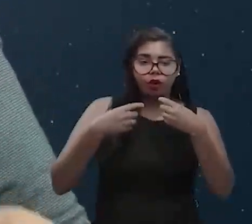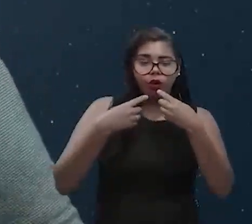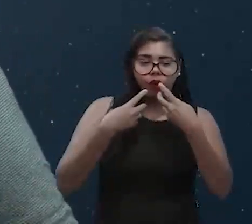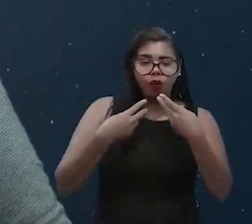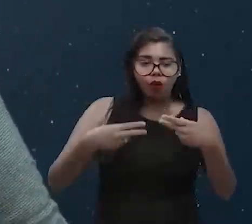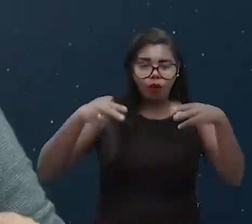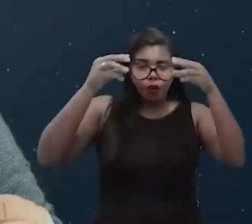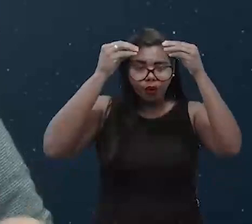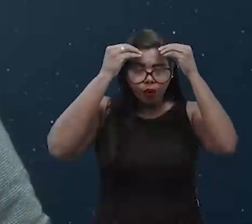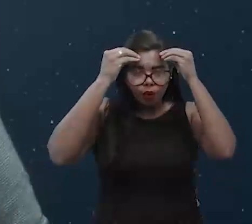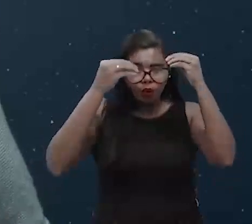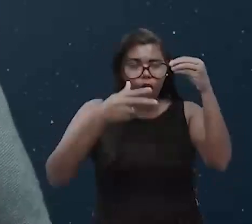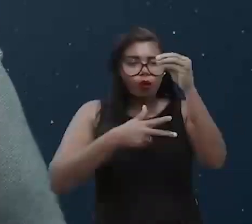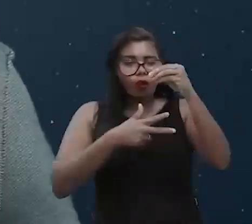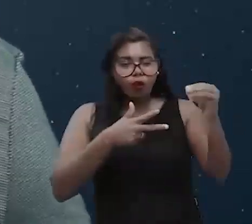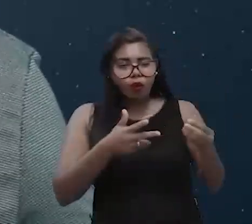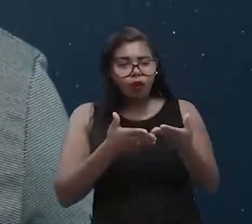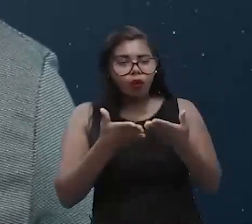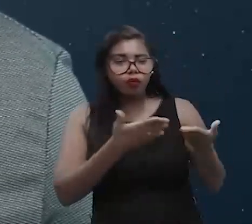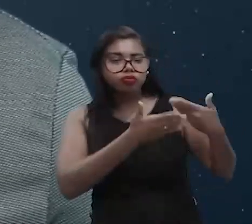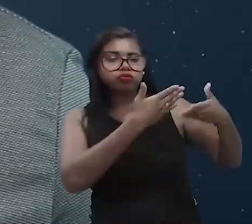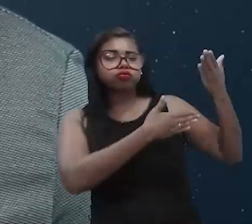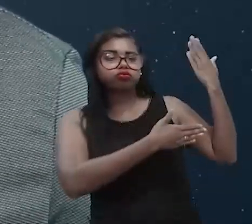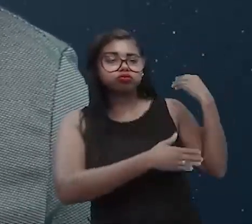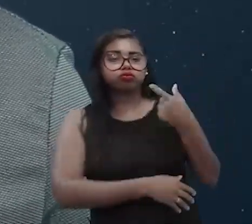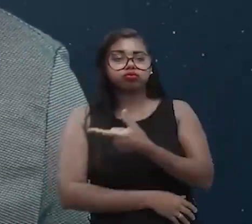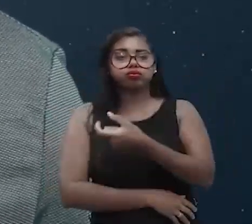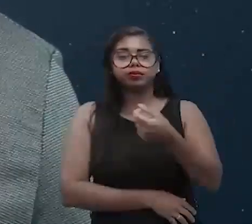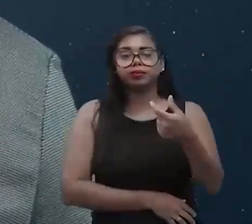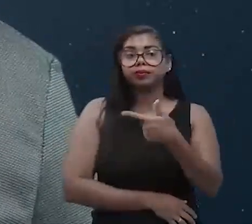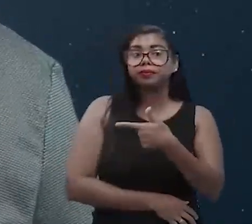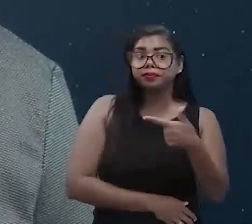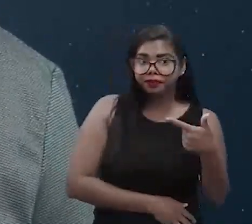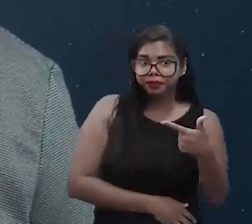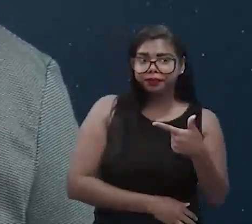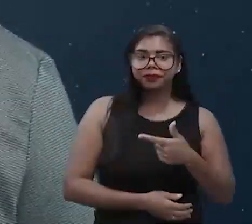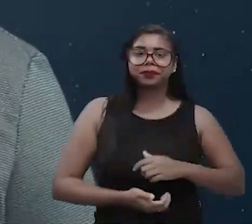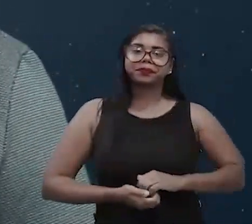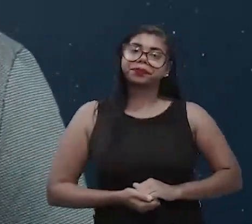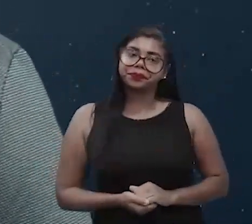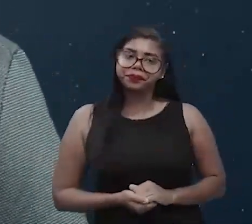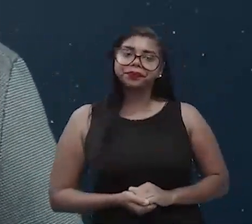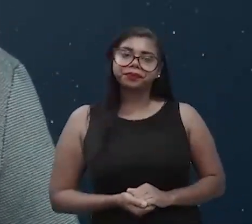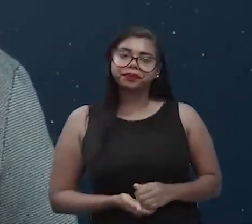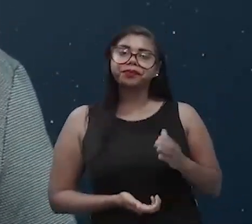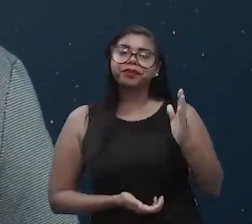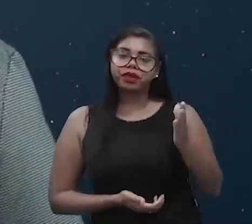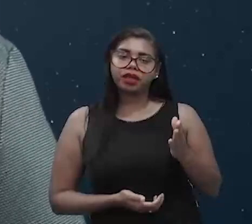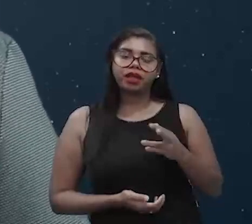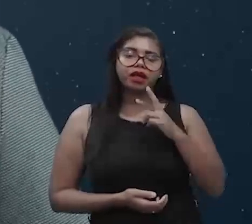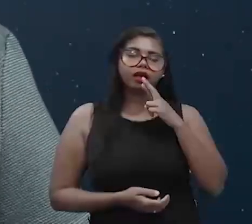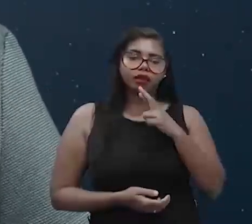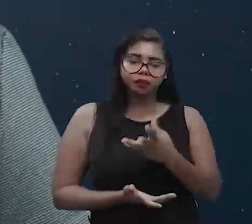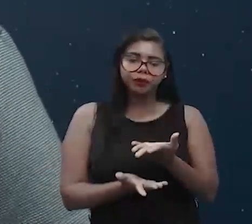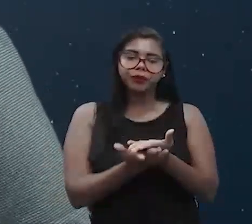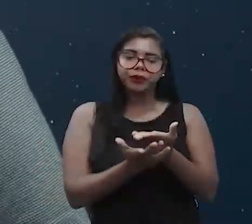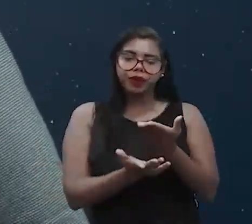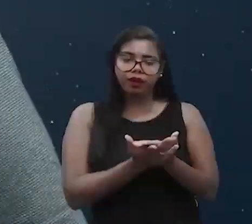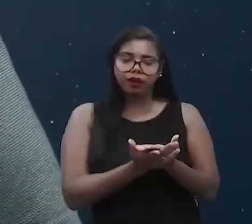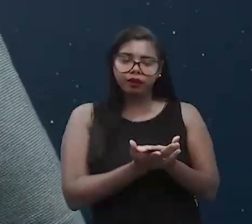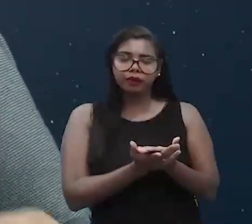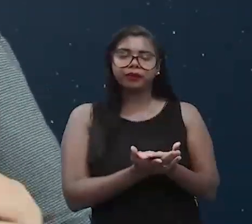ano passado, do Enem 2022. Resolvemos na aula anterior